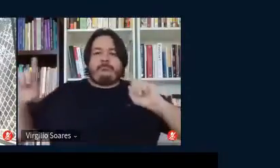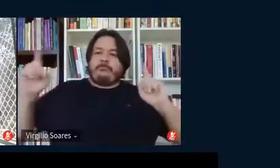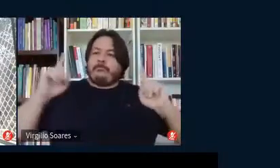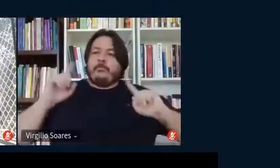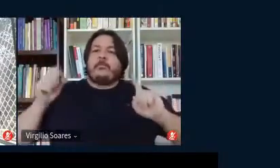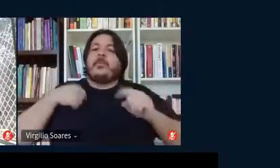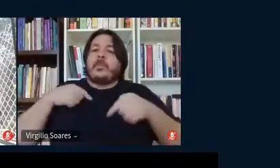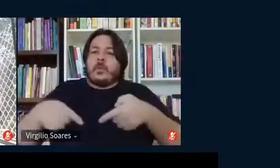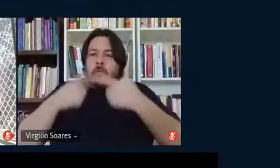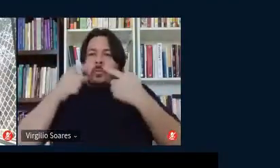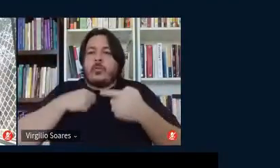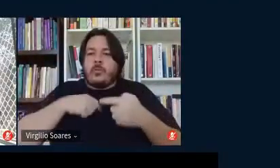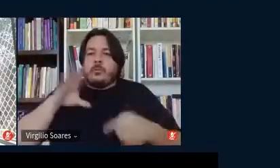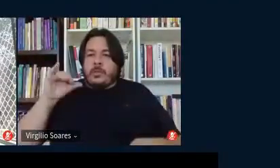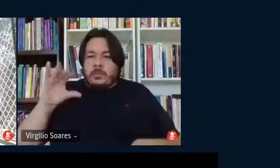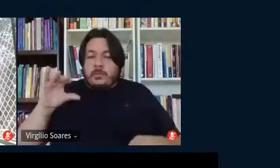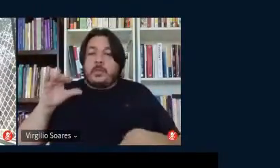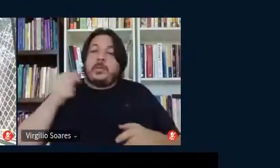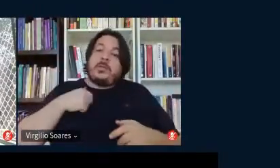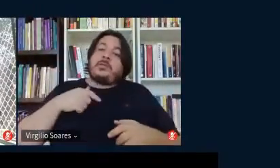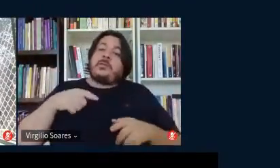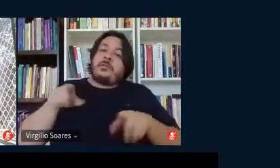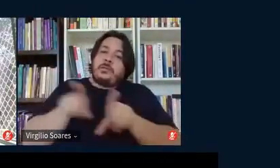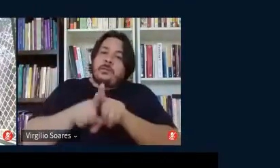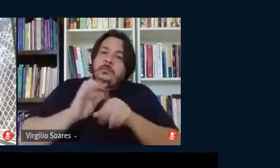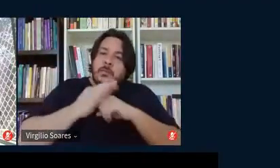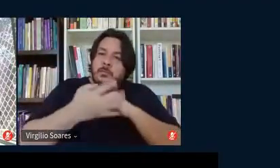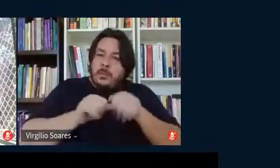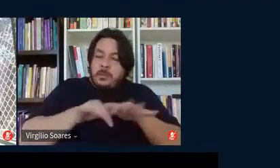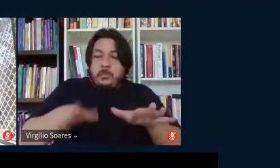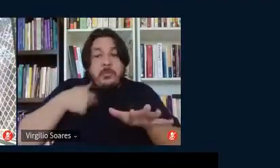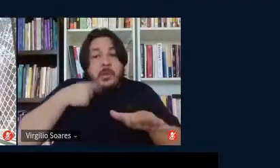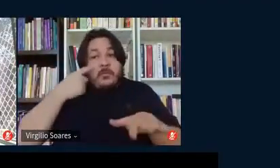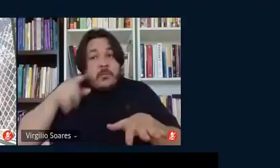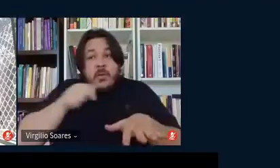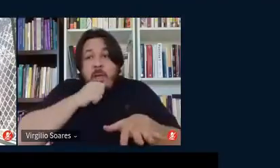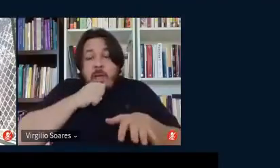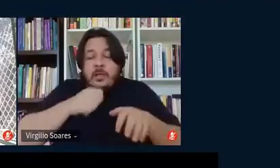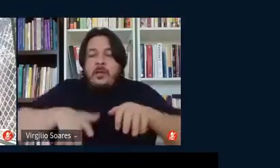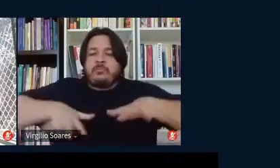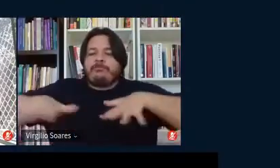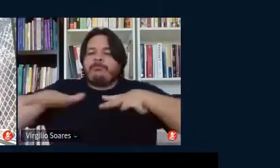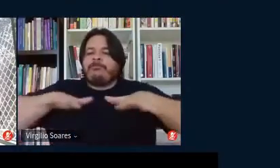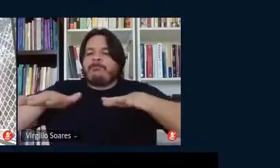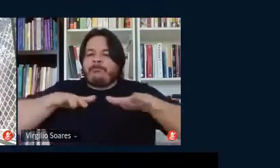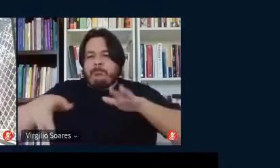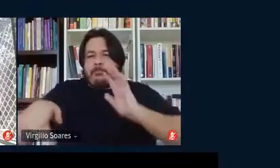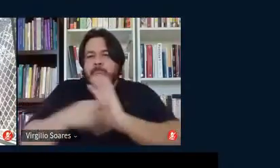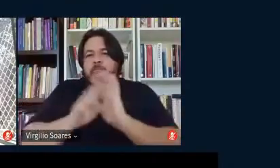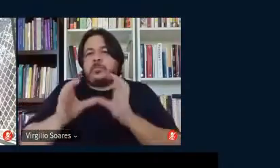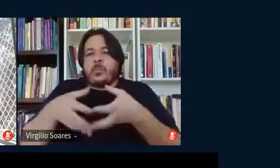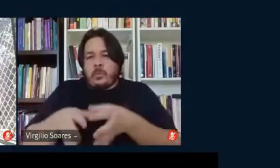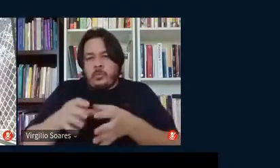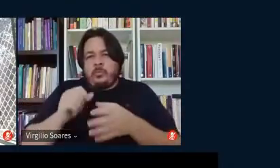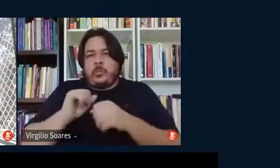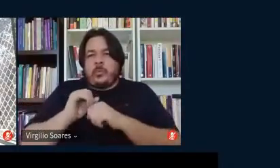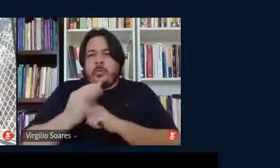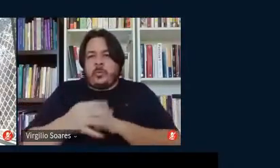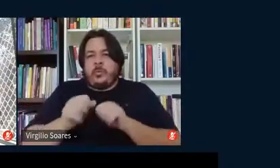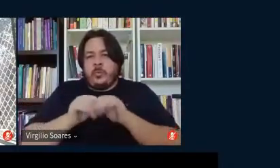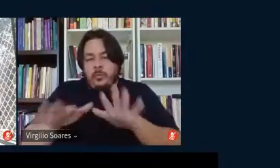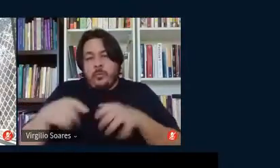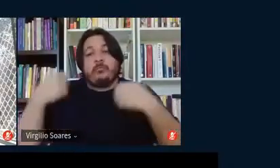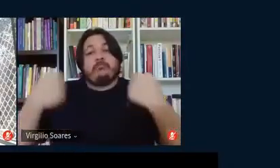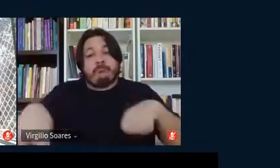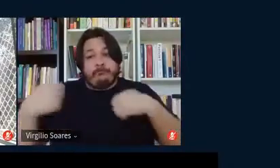pela ciência, mas a gente ainda não viu essa mobilização por parte das vítimas do Covid, né? É necessário, a